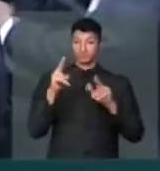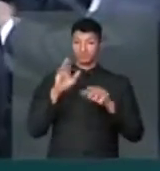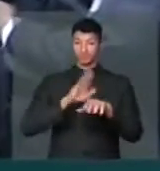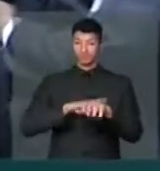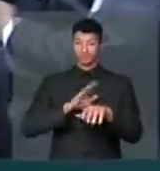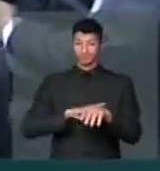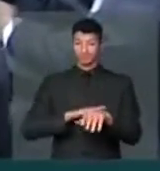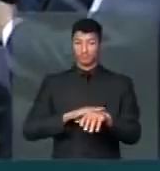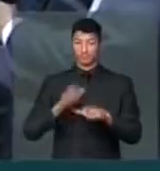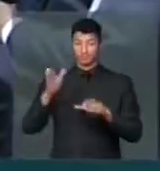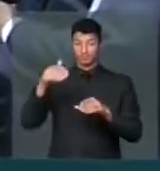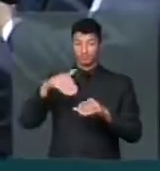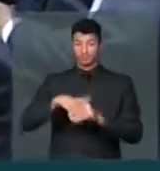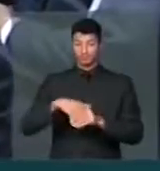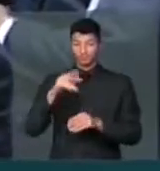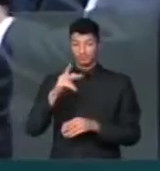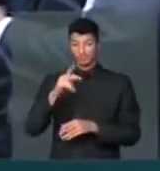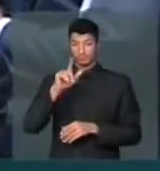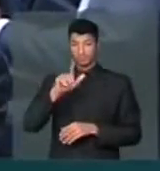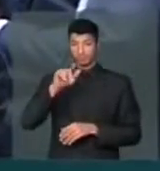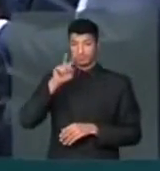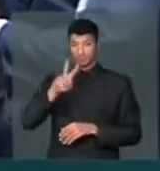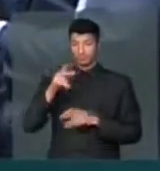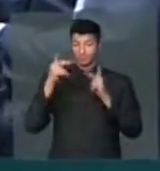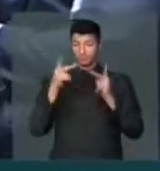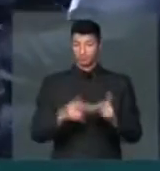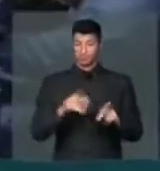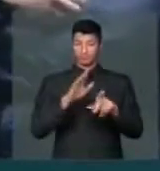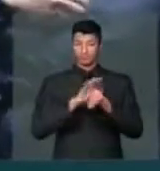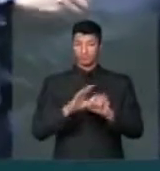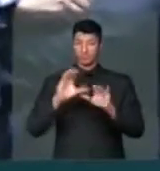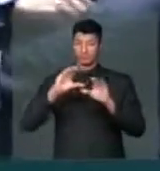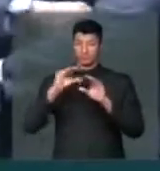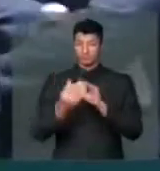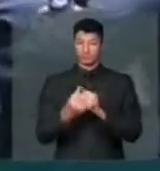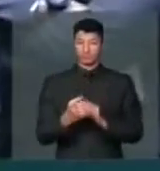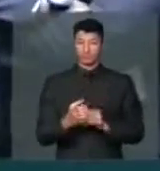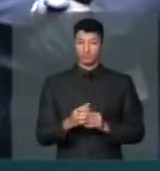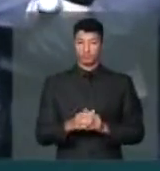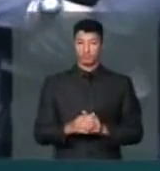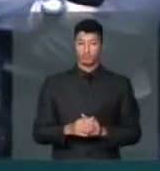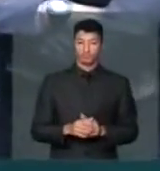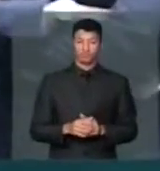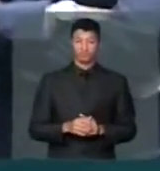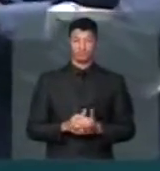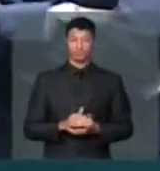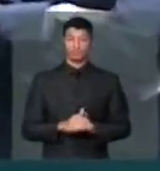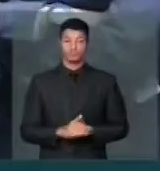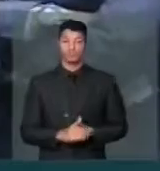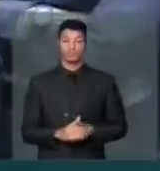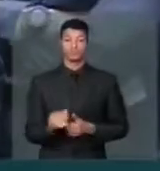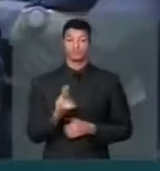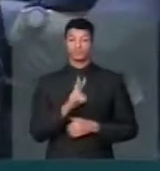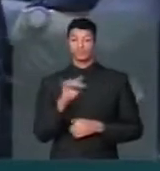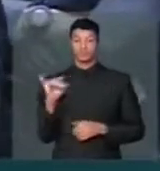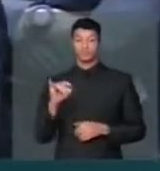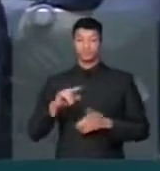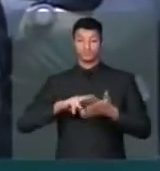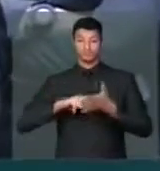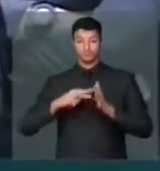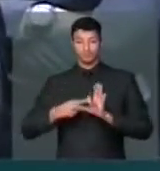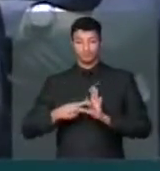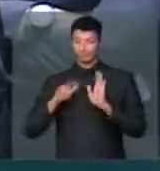tempos. A votação do PLV, Projeto de Lei de Conversão, é o primeiro tempo, que vai significar